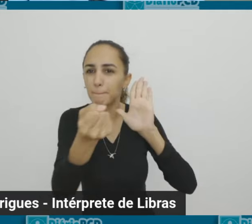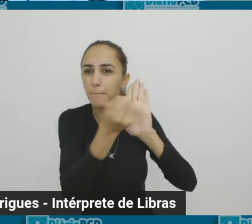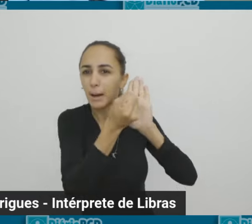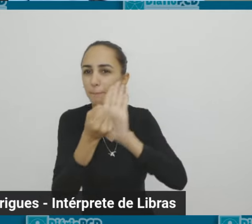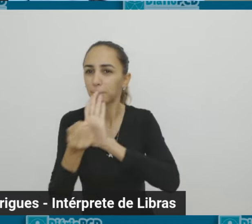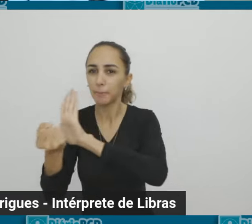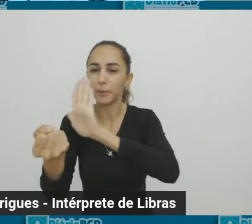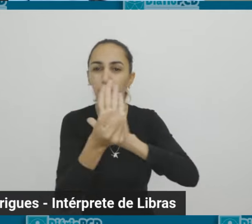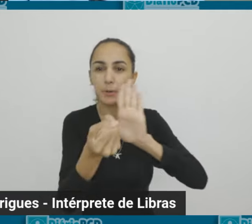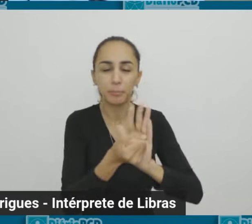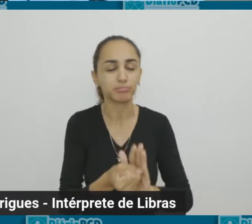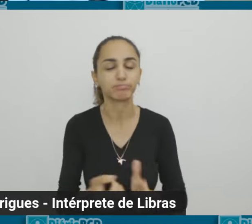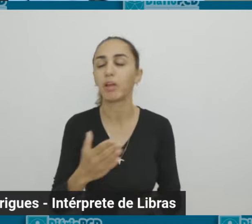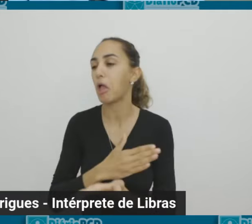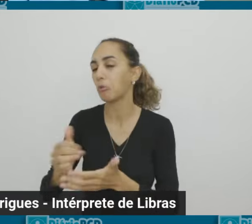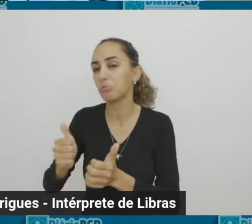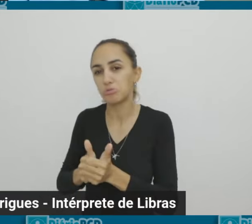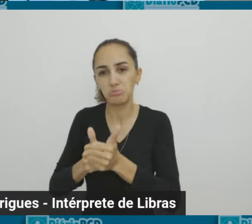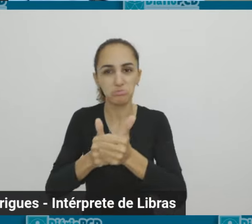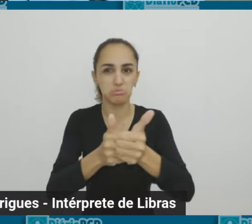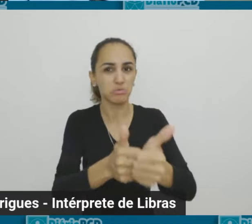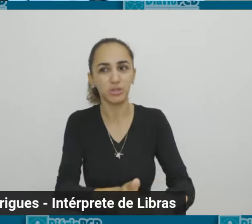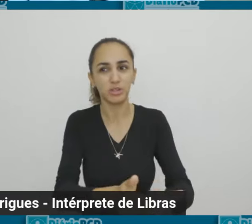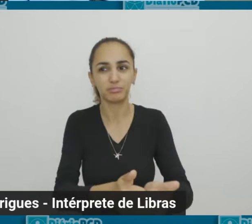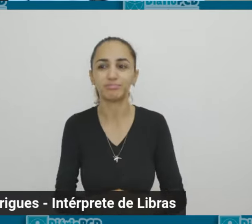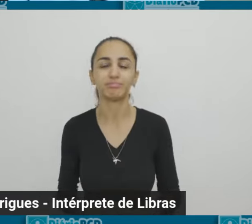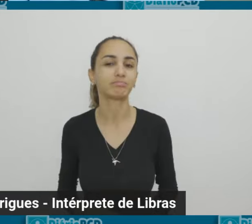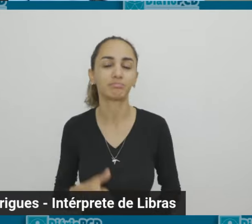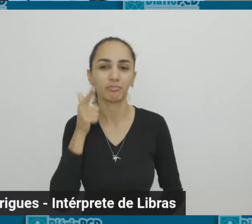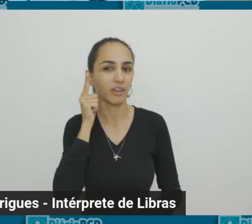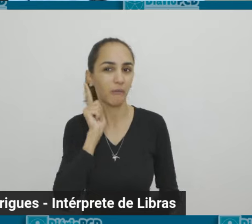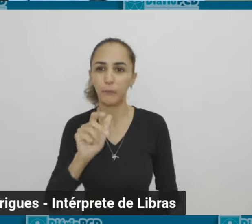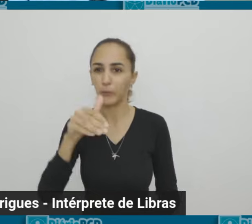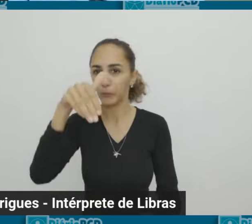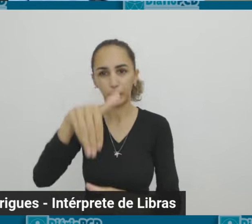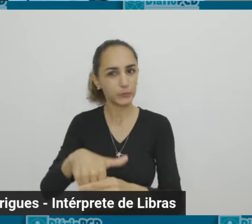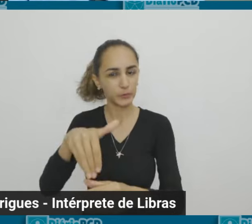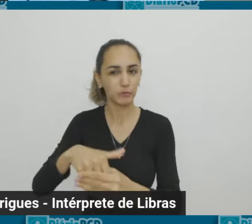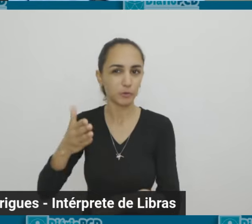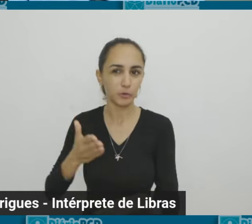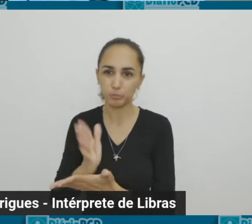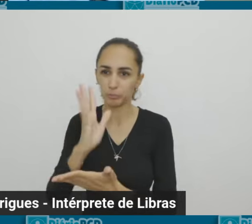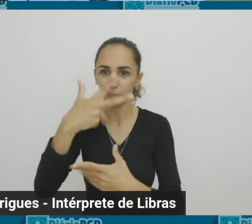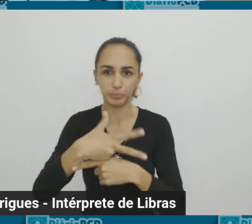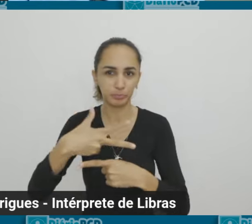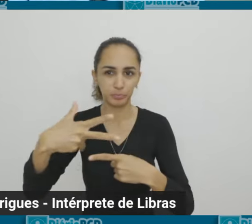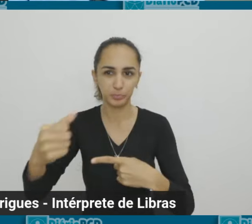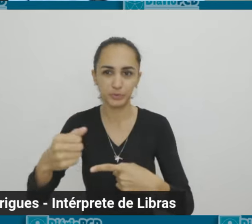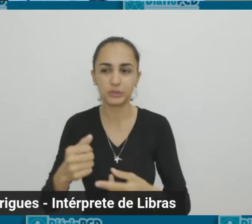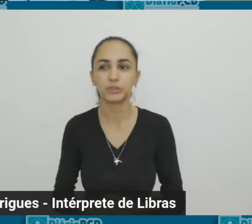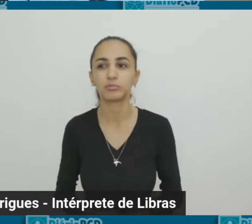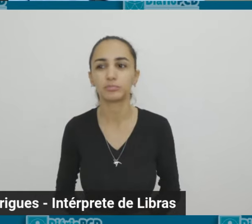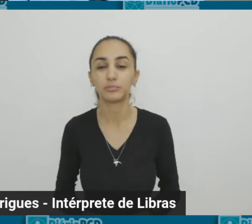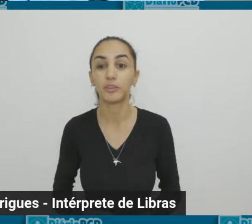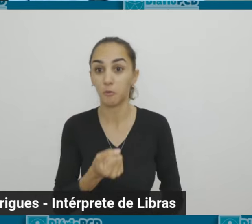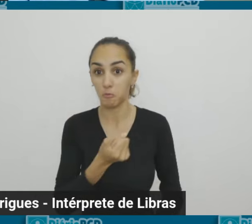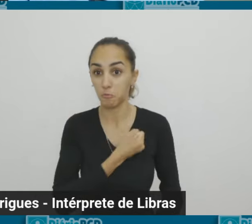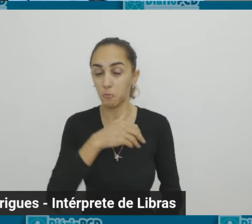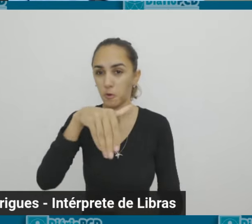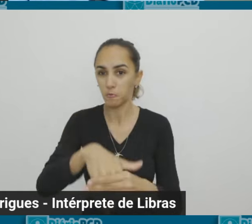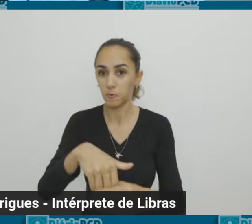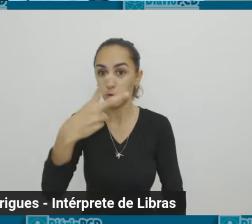se seguir. Eu não consegui votos suficientes, apesar de que foram 2.200